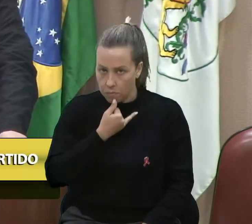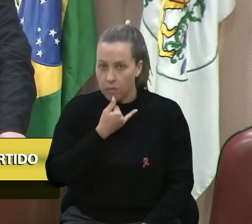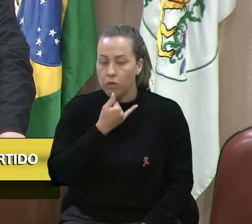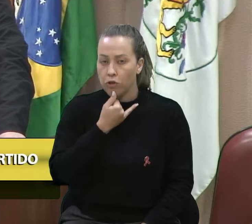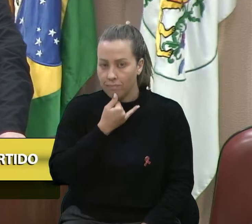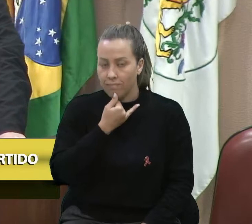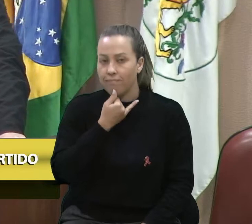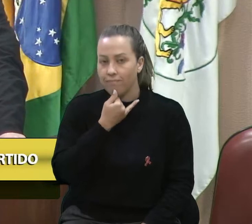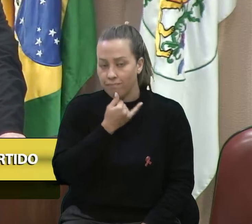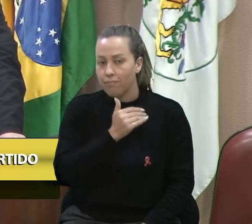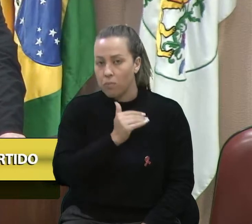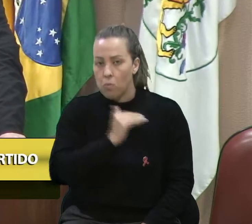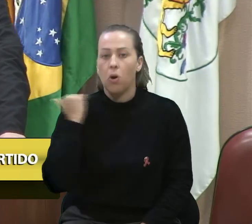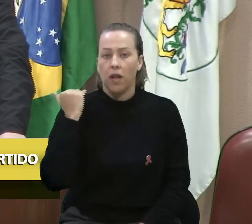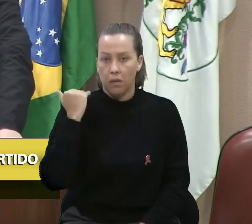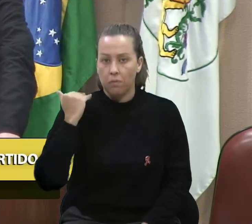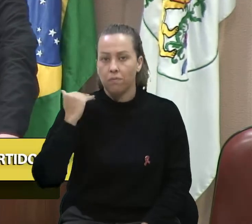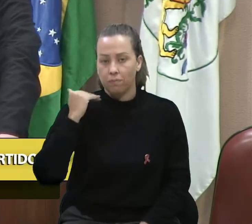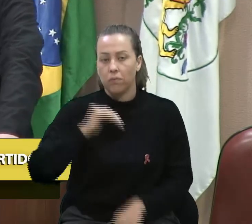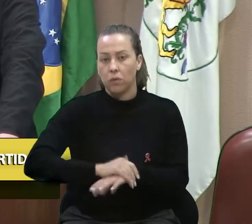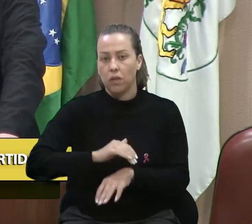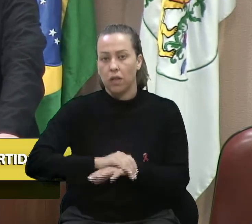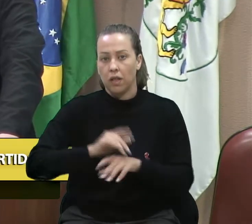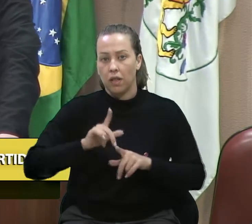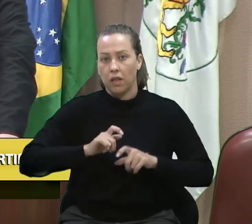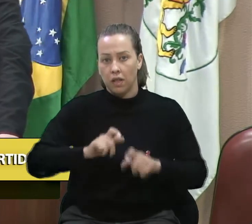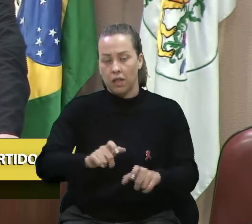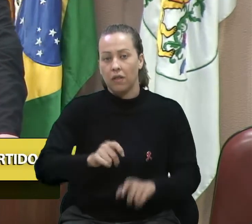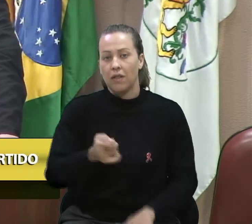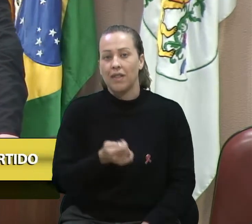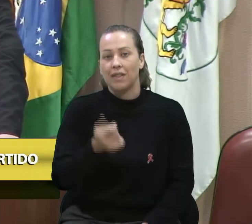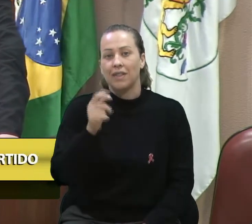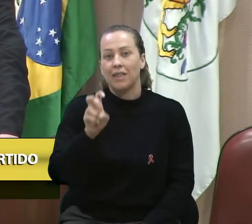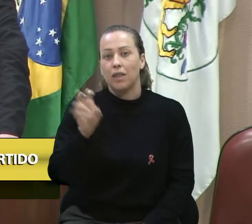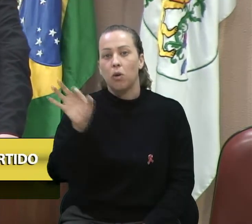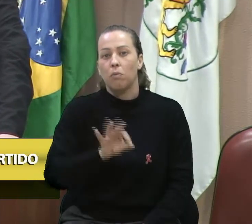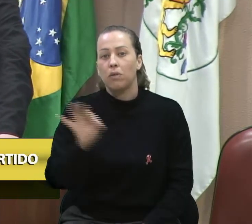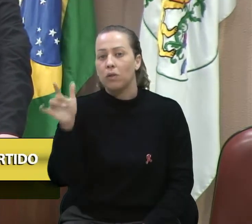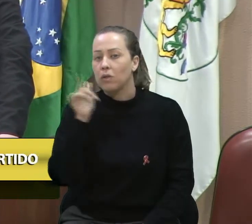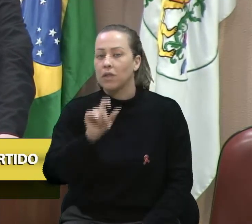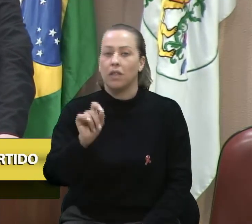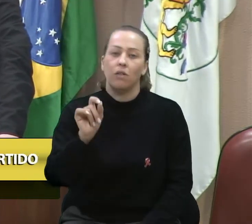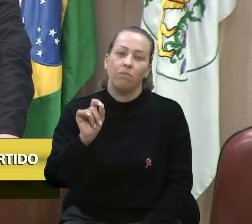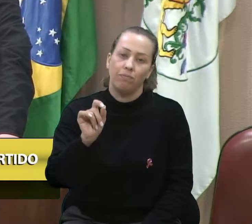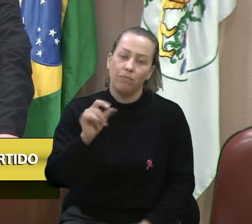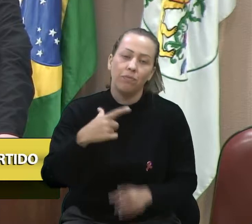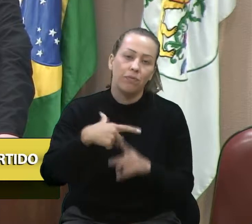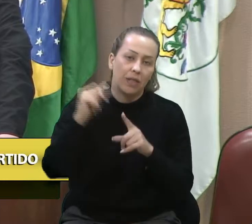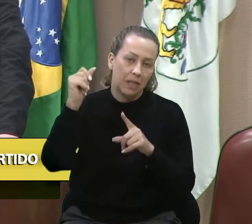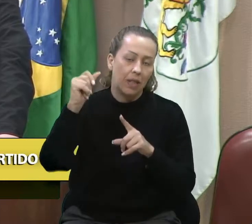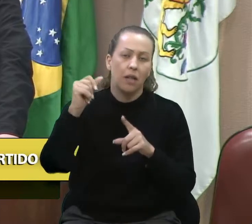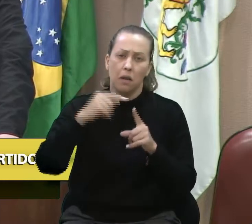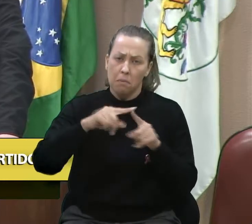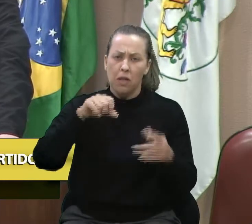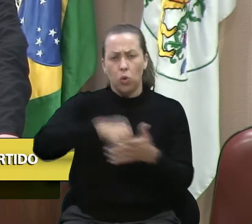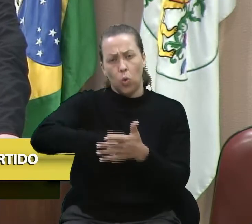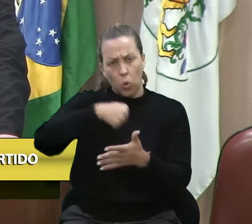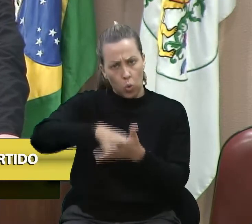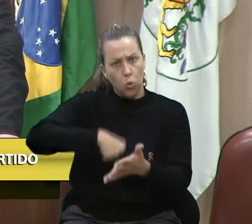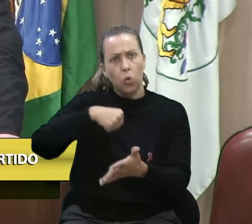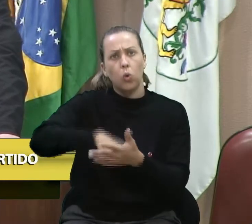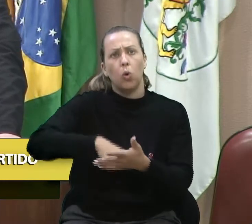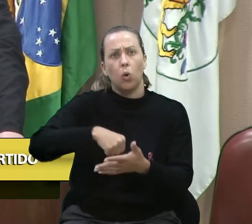acometida por essa doença, estava na faixa dos 5% que não conseguiram vencer, mas lutou bastante, foi